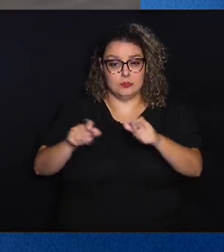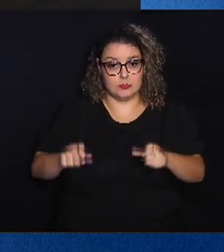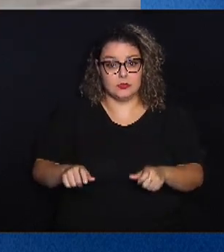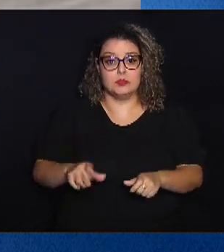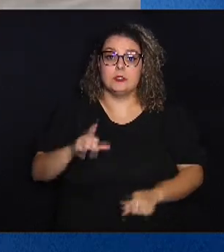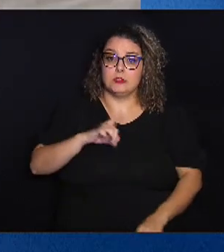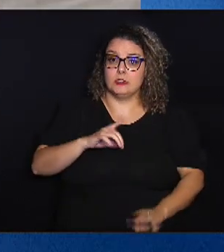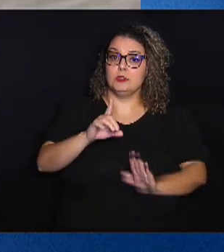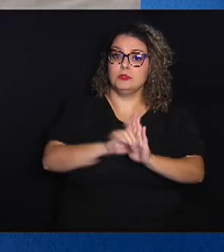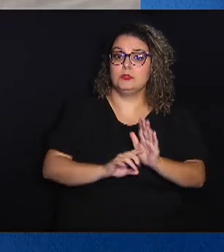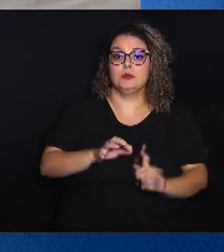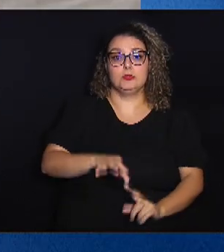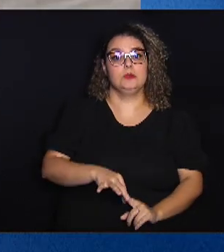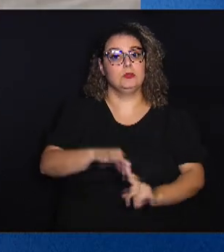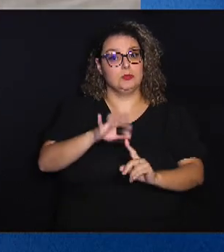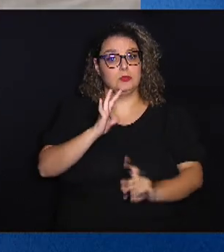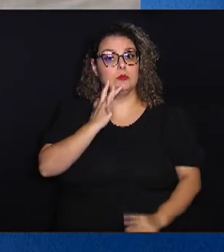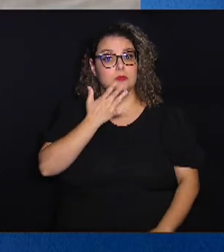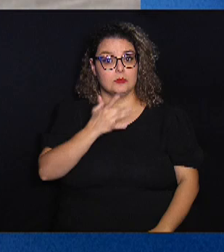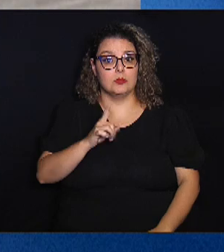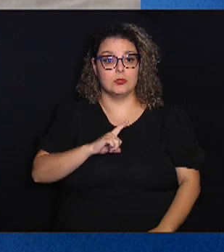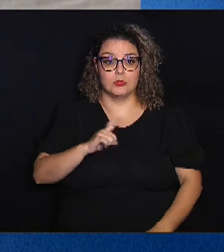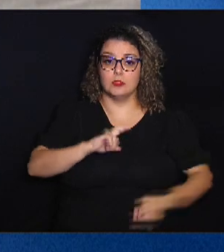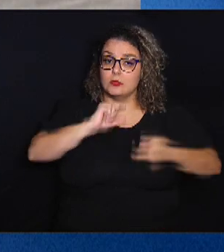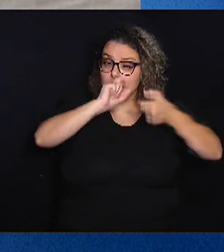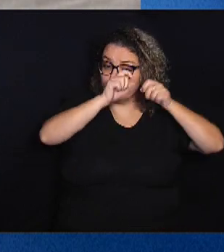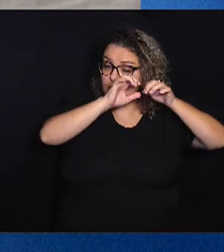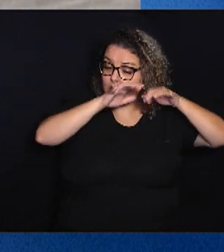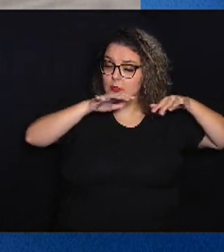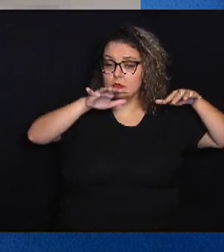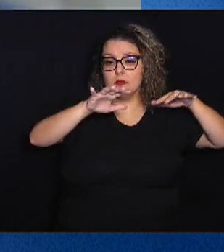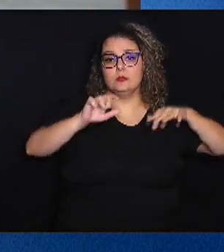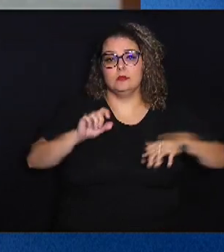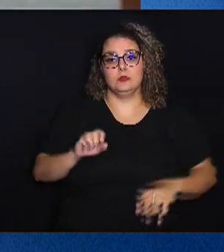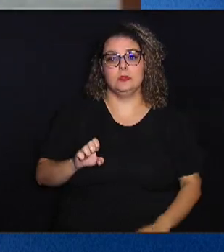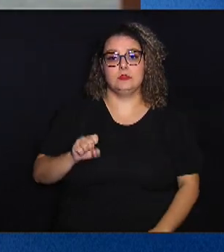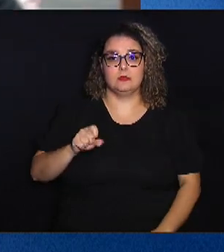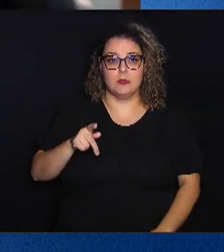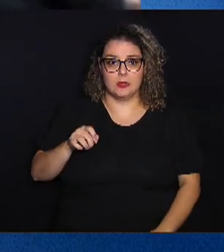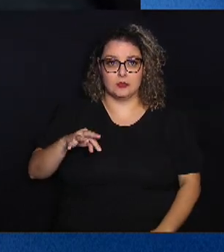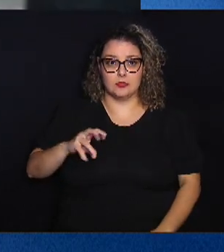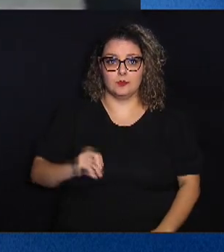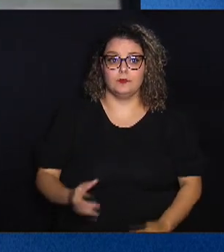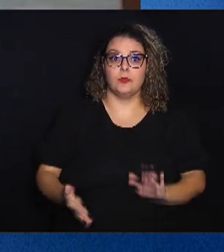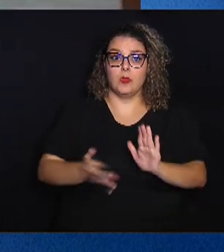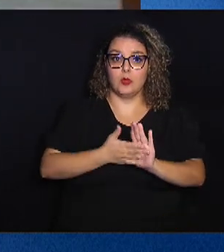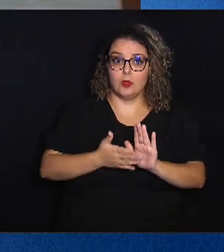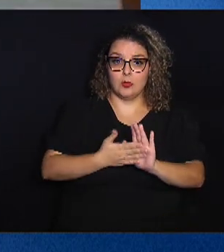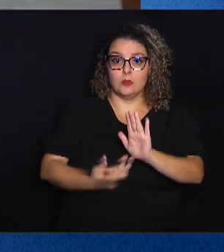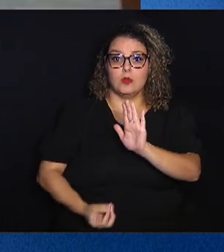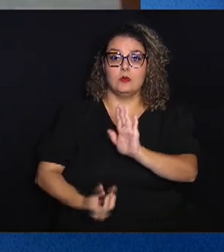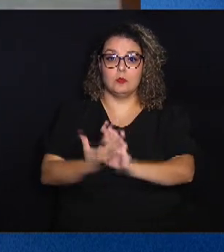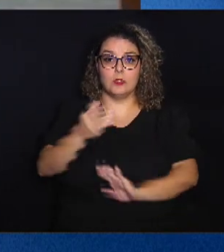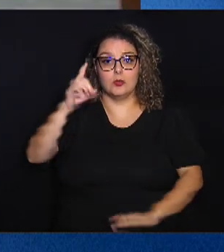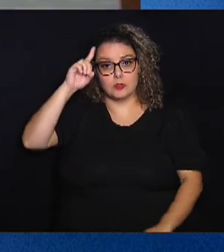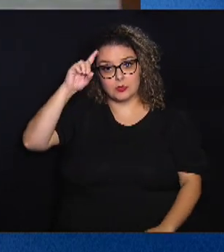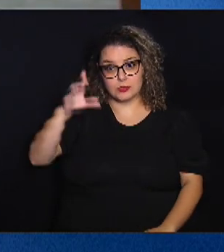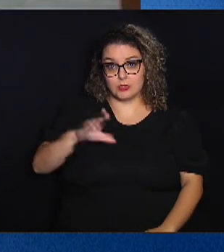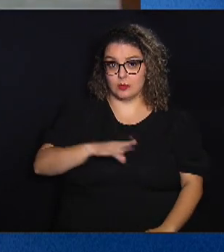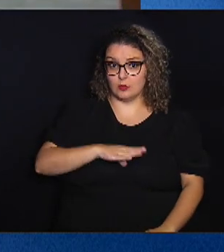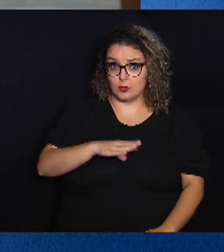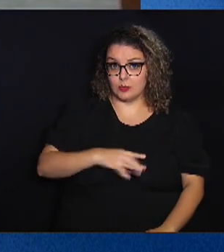direito à prioridade as que têm o transtorno do espectro autista. Proposta que institui o Dia Municipal